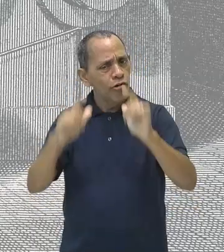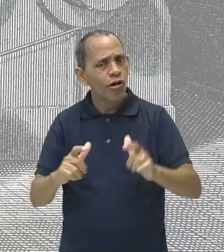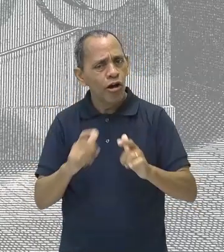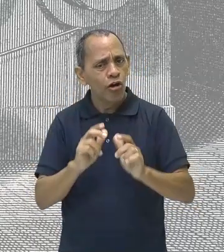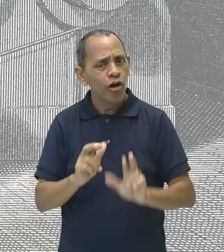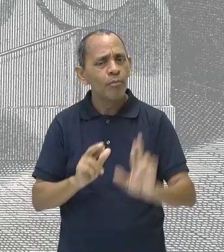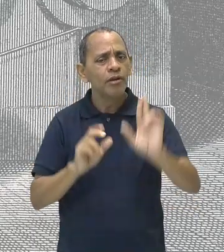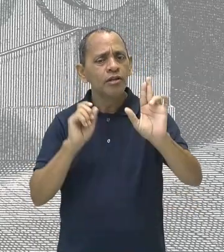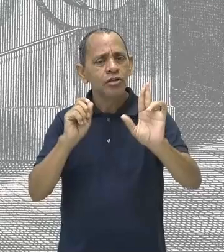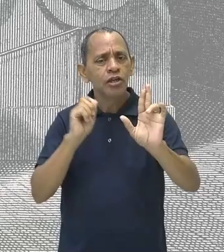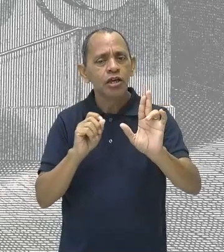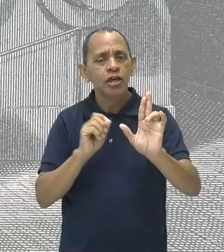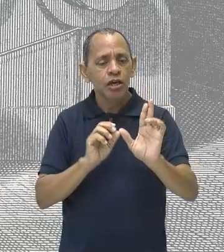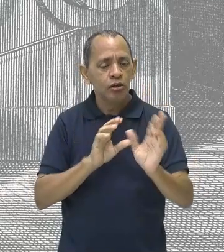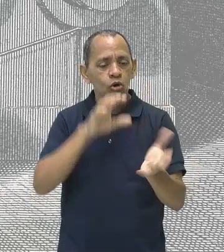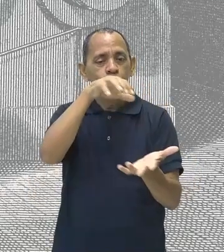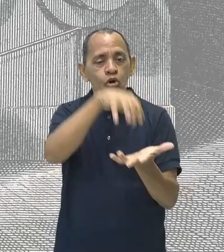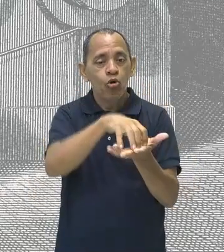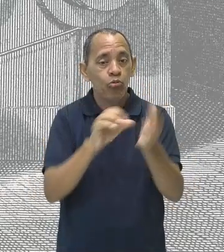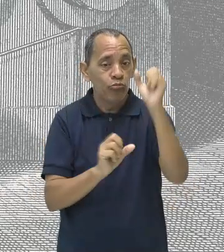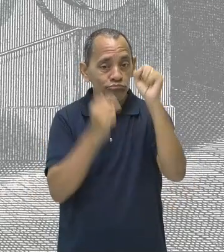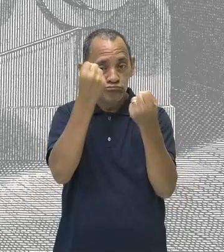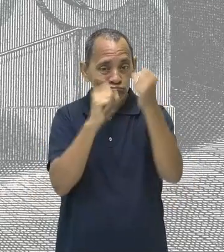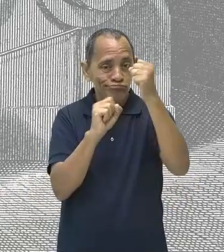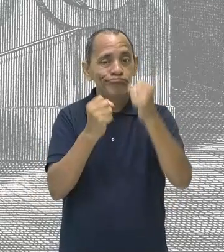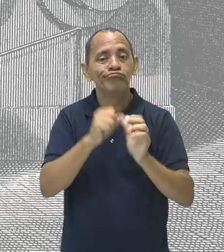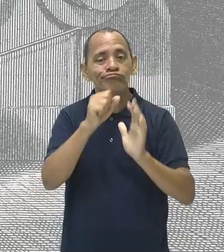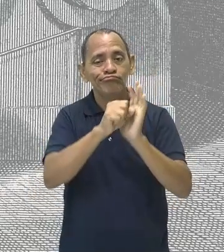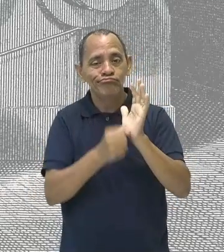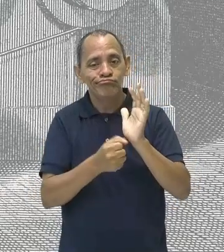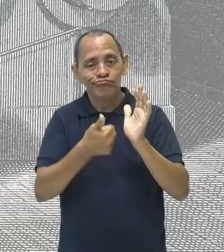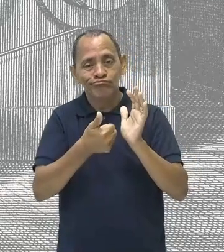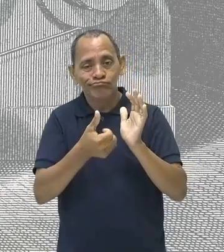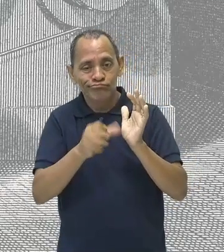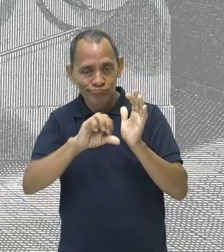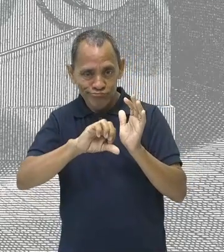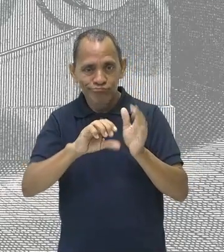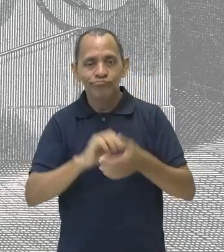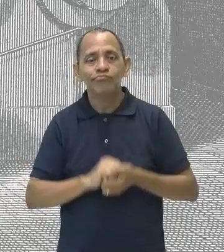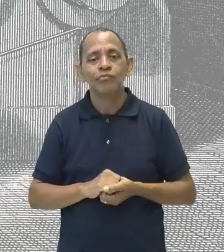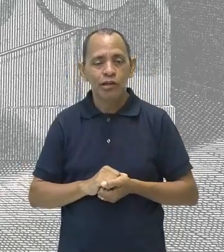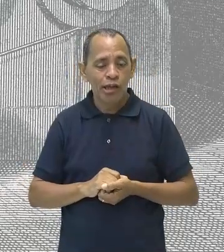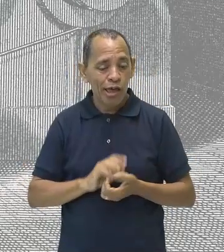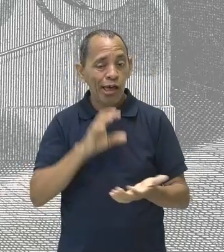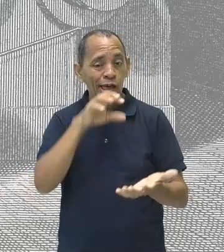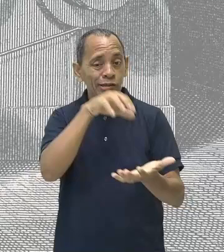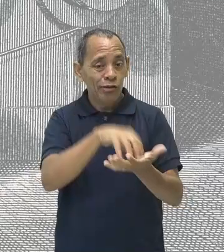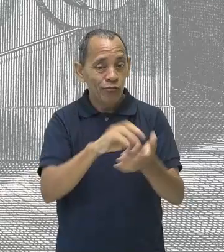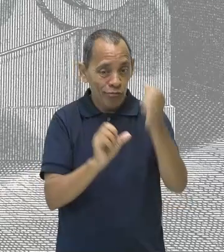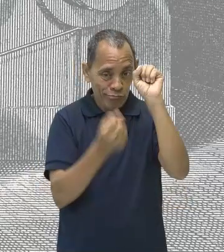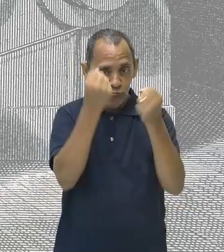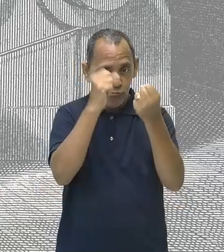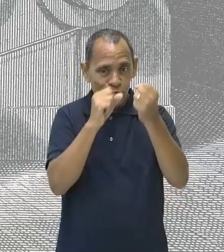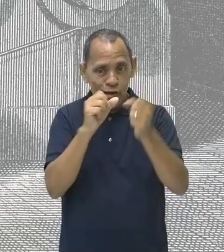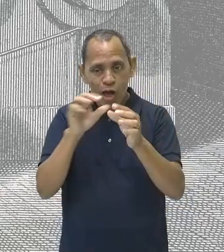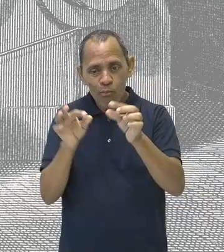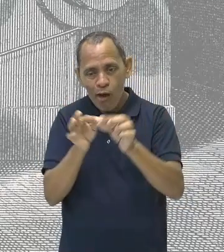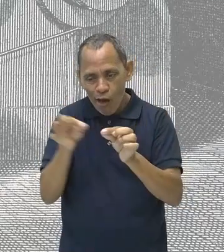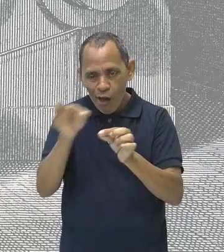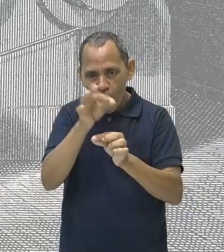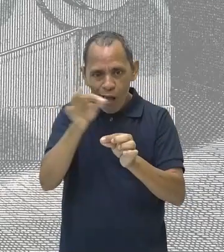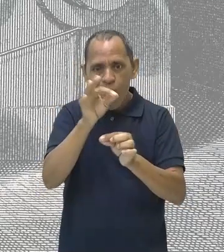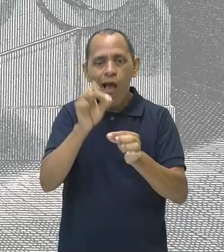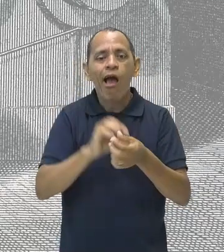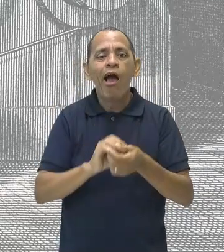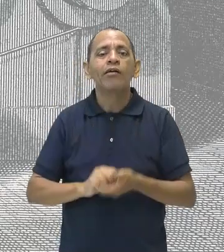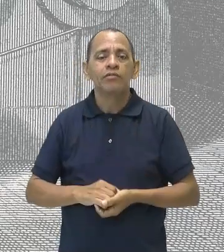fábrica têxtil do século XIX. Essa gravura, ela representa operárias em uma fábrica